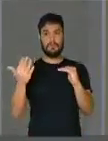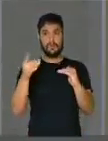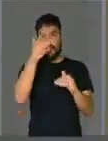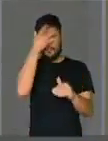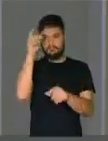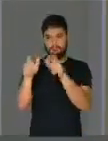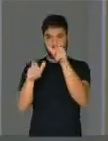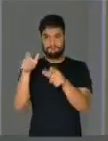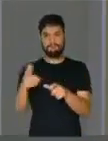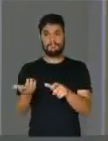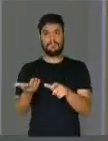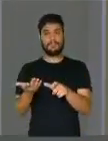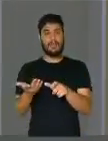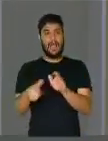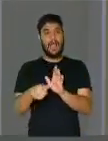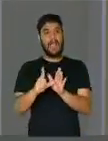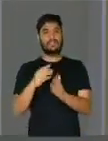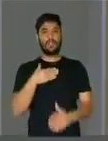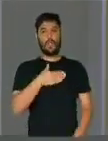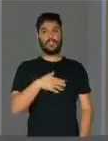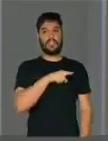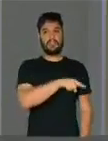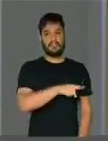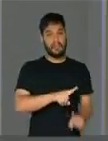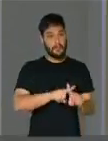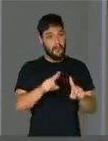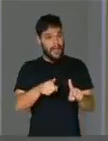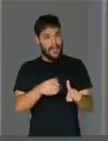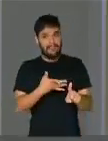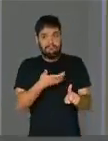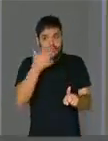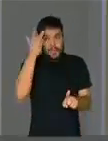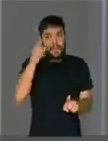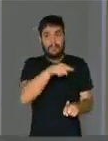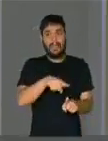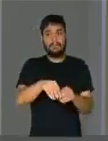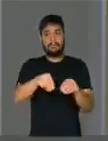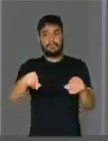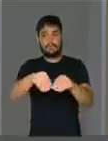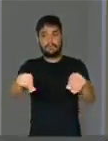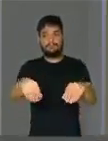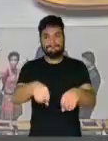capacidade de destruição. Mas tem quem fale e quem enfrente esses criminosos da terra. Obrigado.